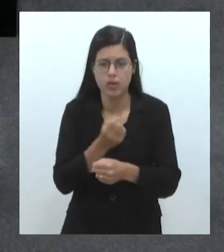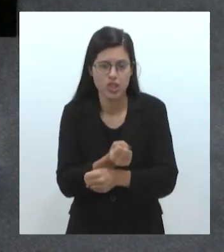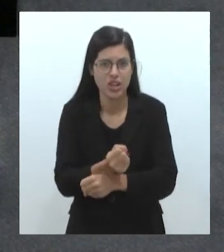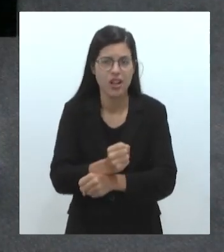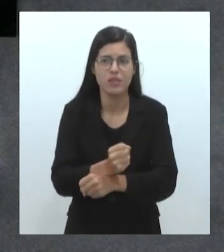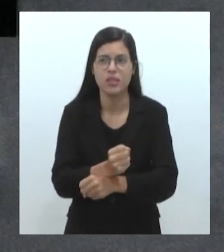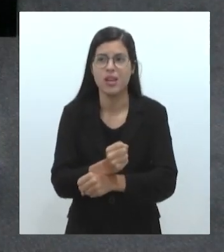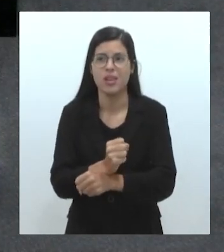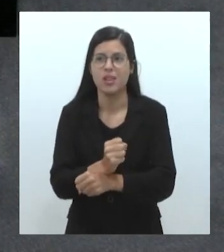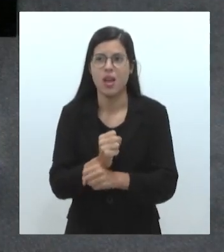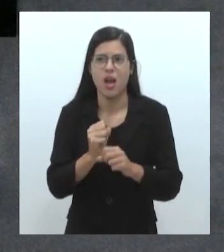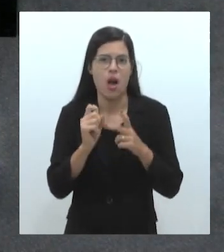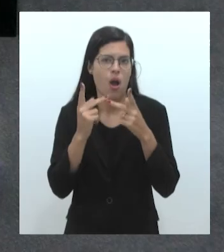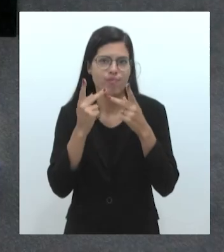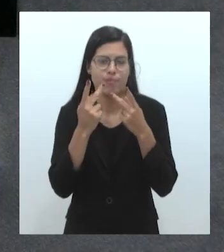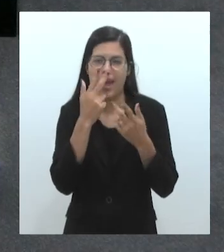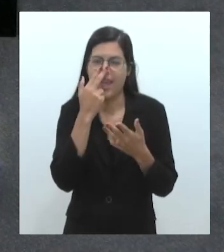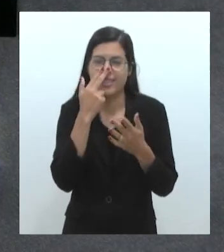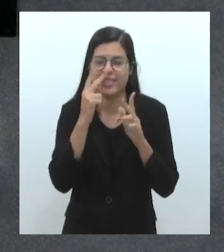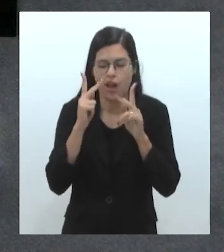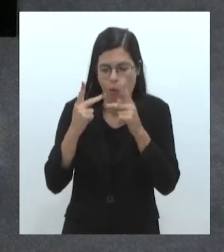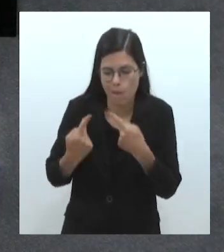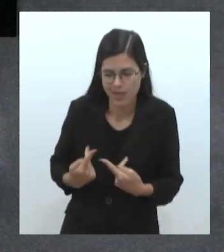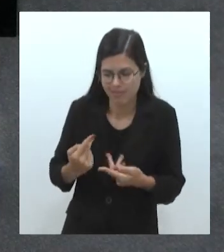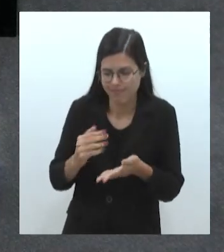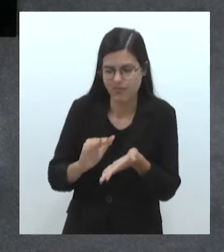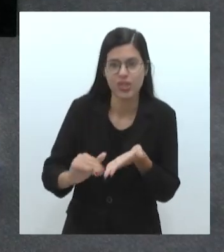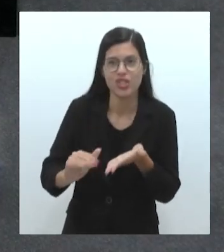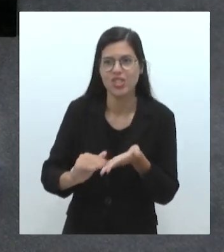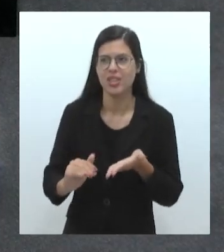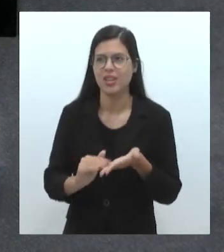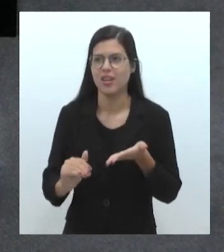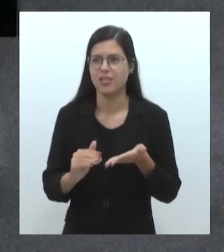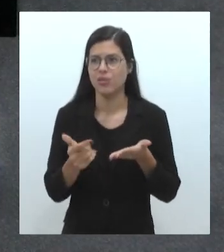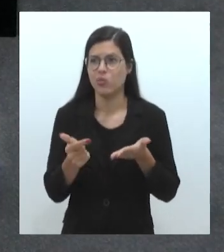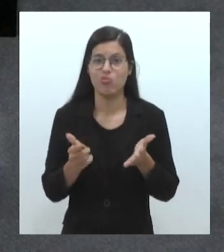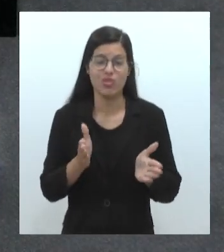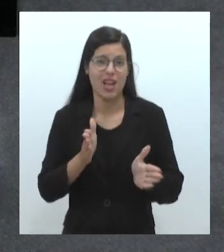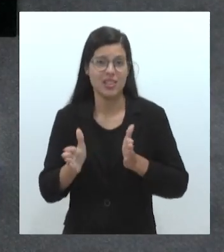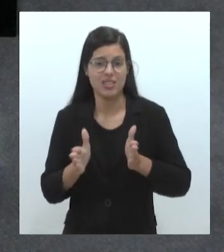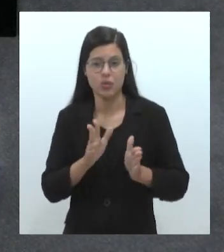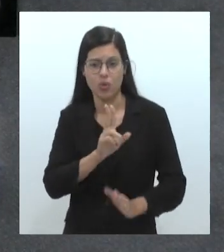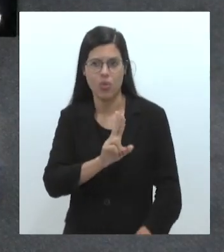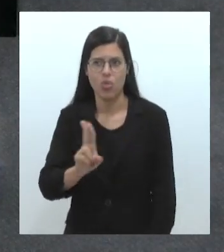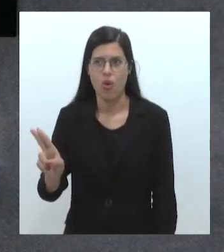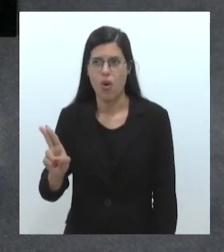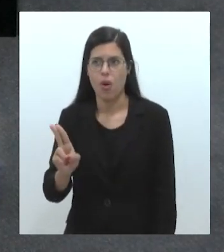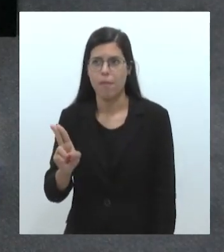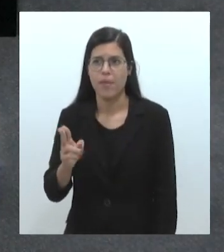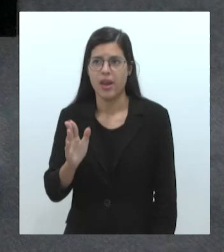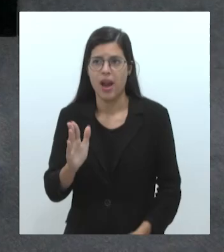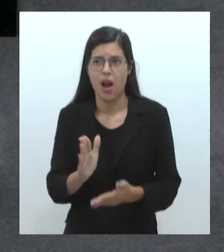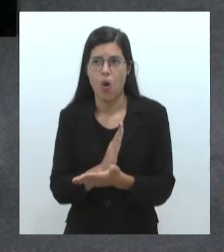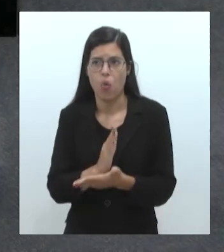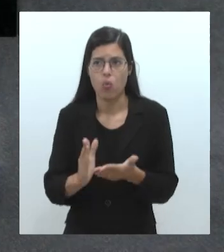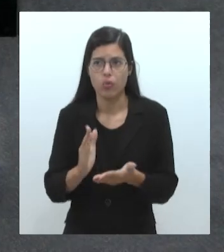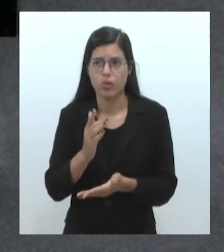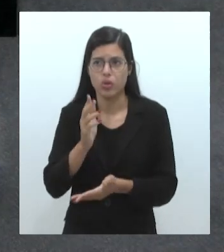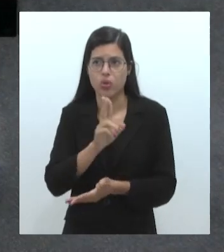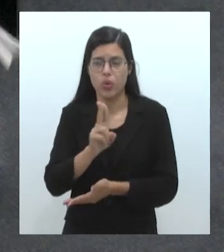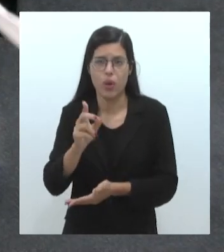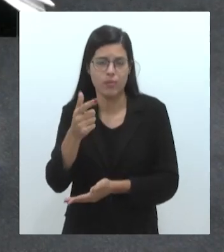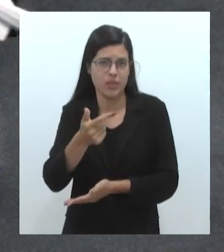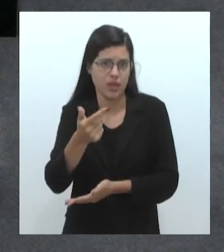humanidade delas foi retirada de diversas formas, inclusive sem acesso ao nome. Muitos dos sobrenomes que nós temos vêm, na verdade,